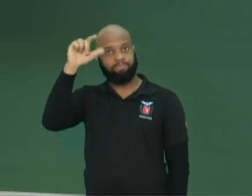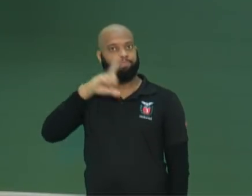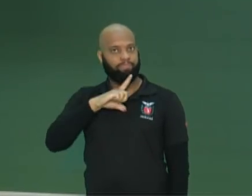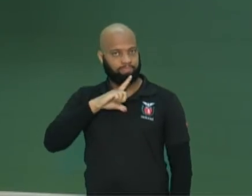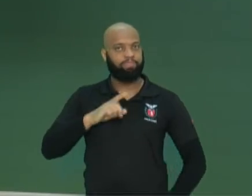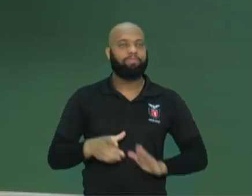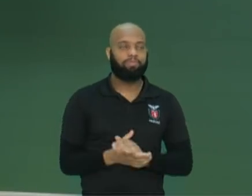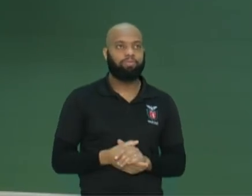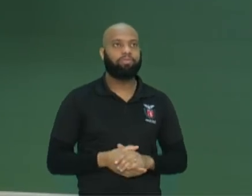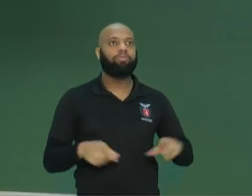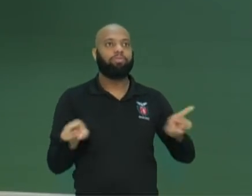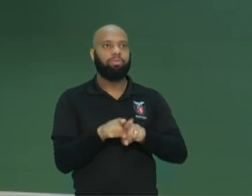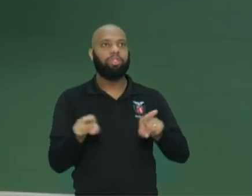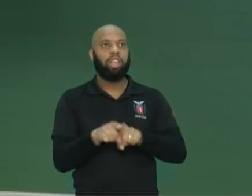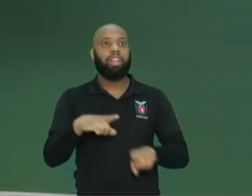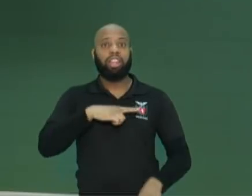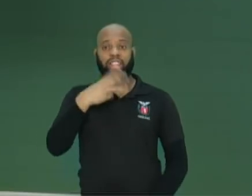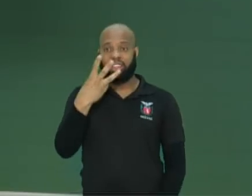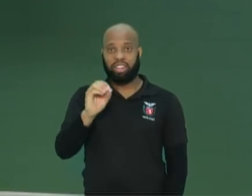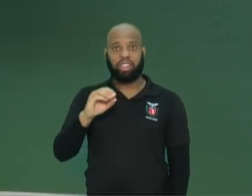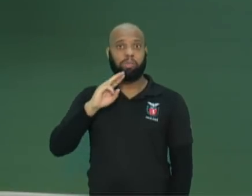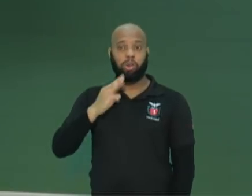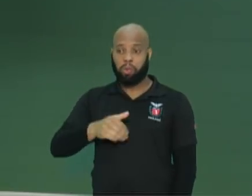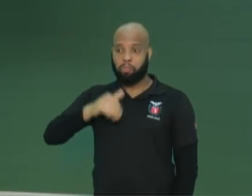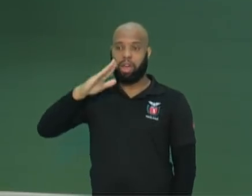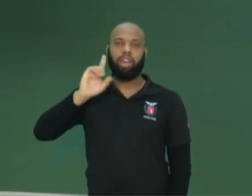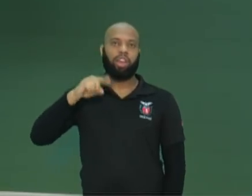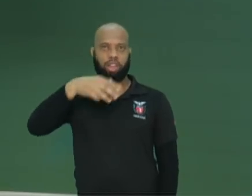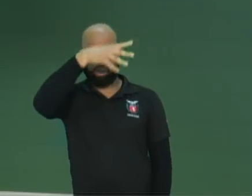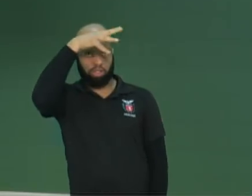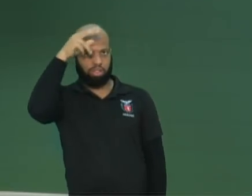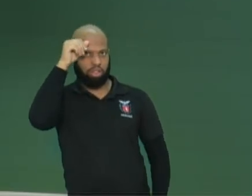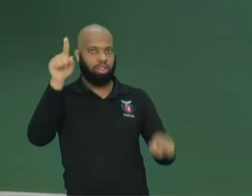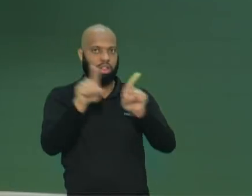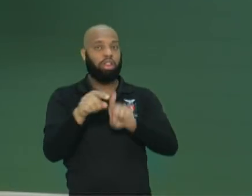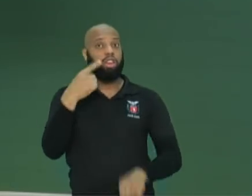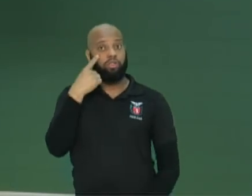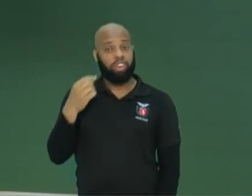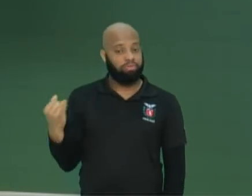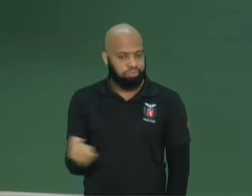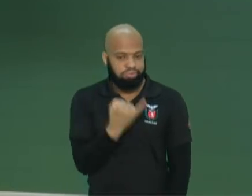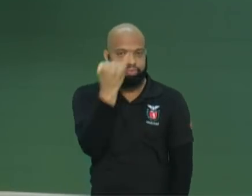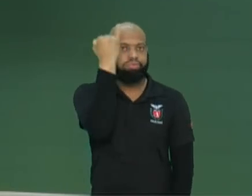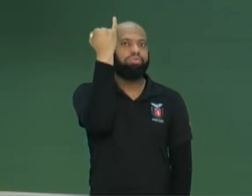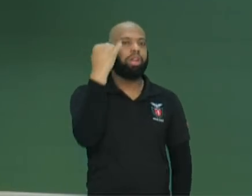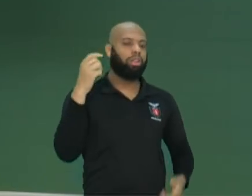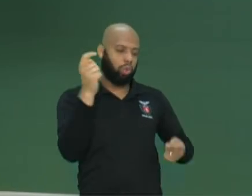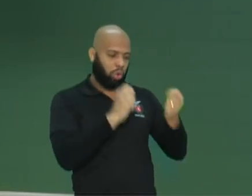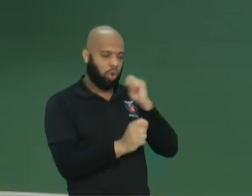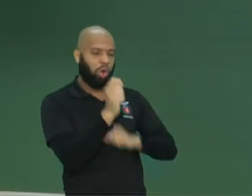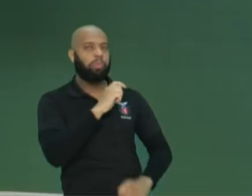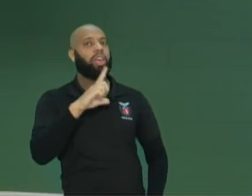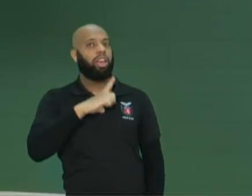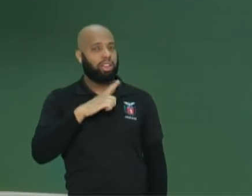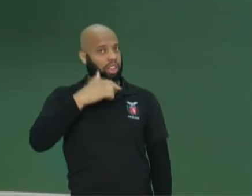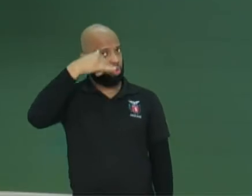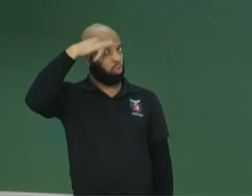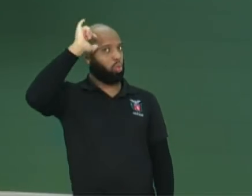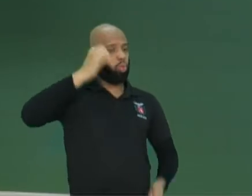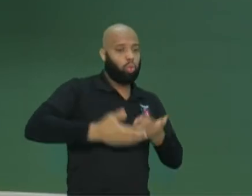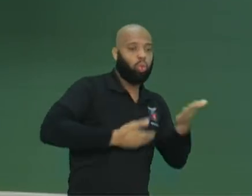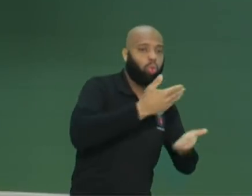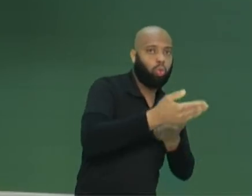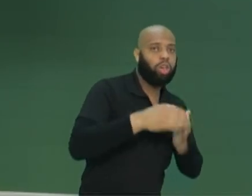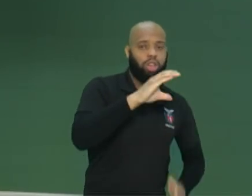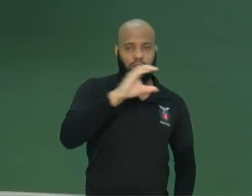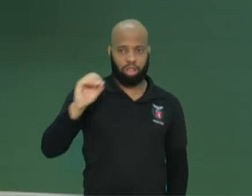só. E mais de 30 milhões no Mato Grosso. Então, olha a importância dessa atividade econômica ali para o Brasil, para a